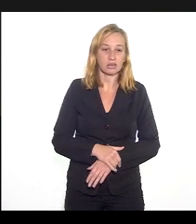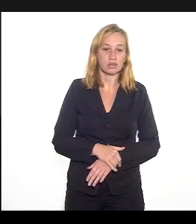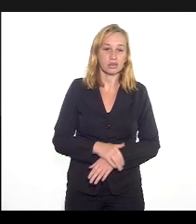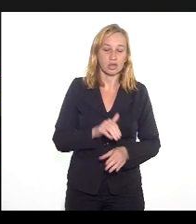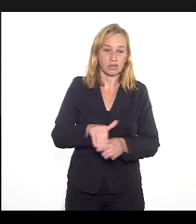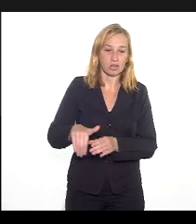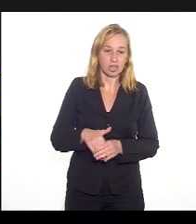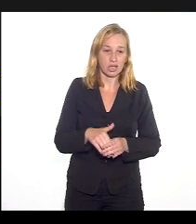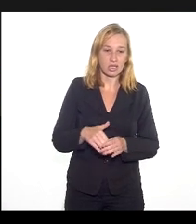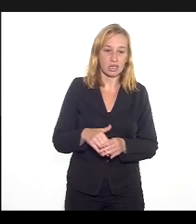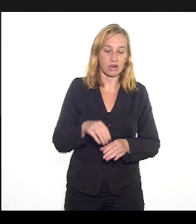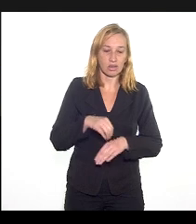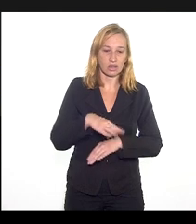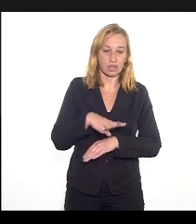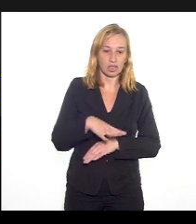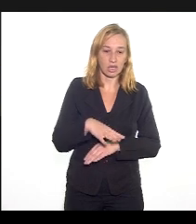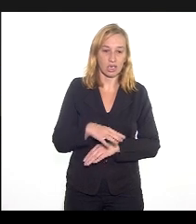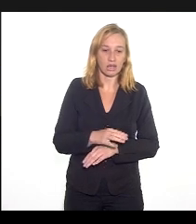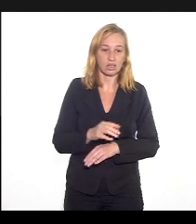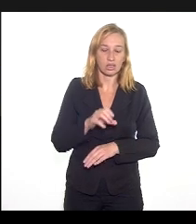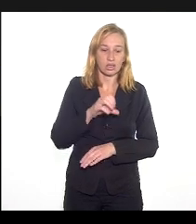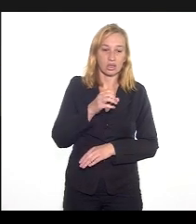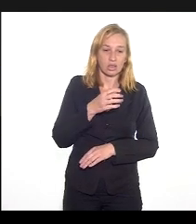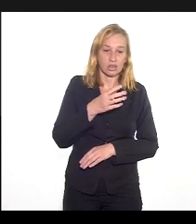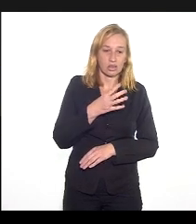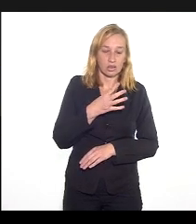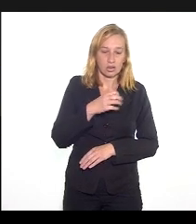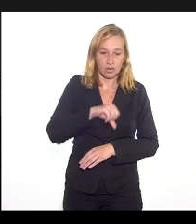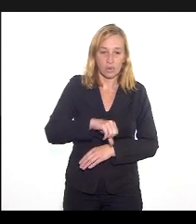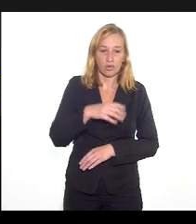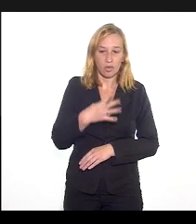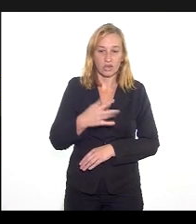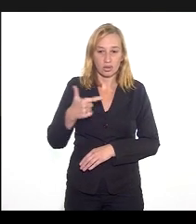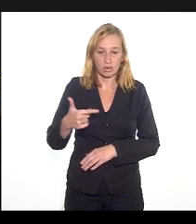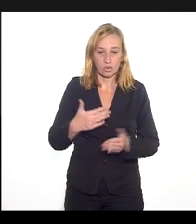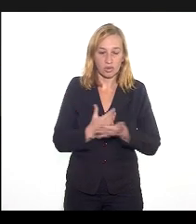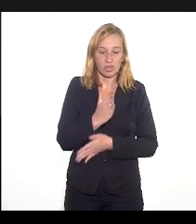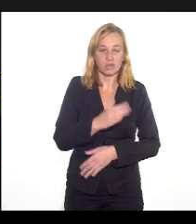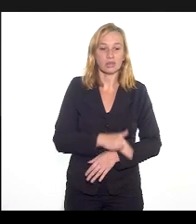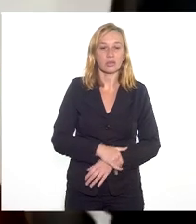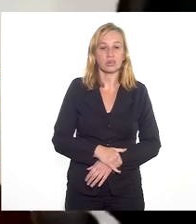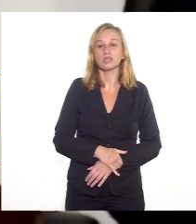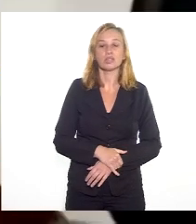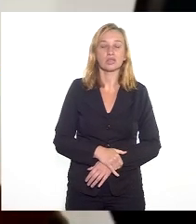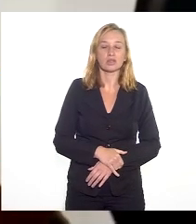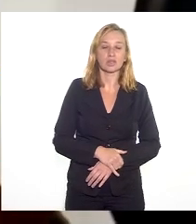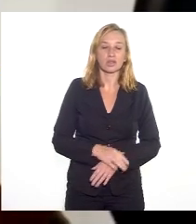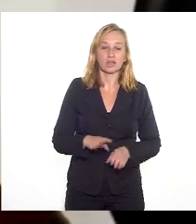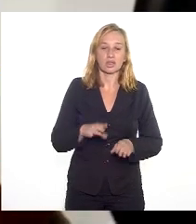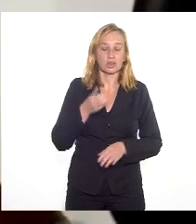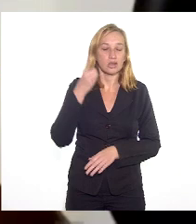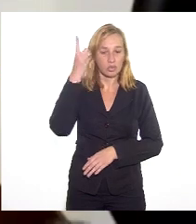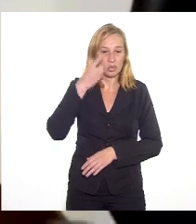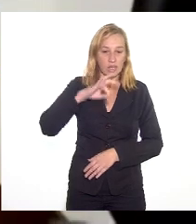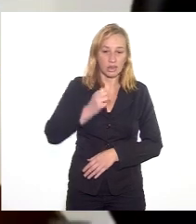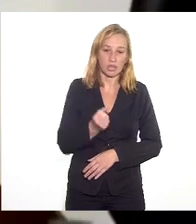votação, matéria destacada, emenda 942. Senhores que aprovam, permaneça como estão, aprovada. Agora vamos à deputada Marta